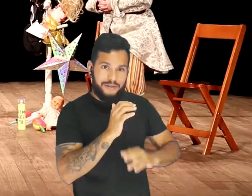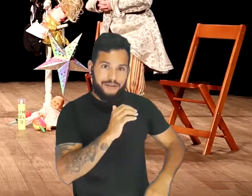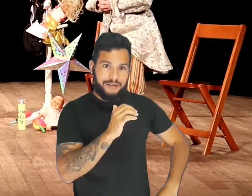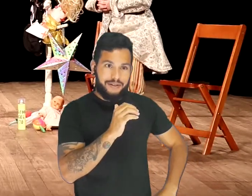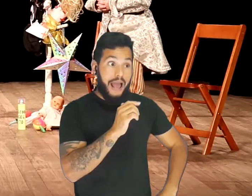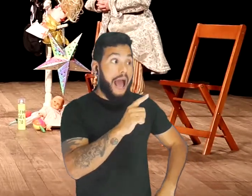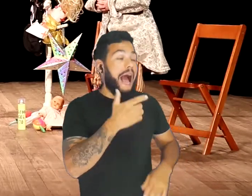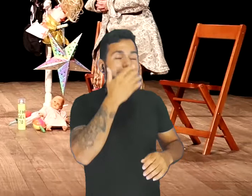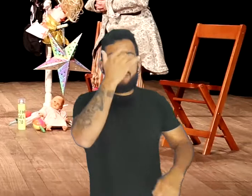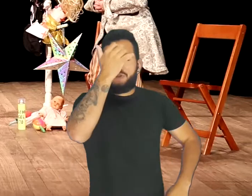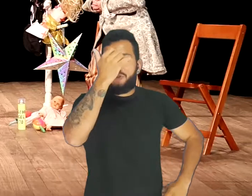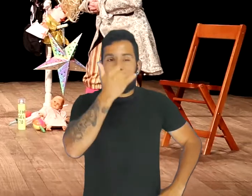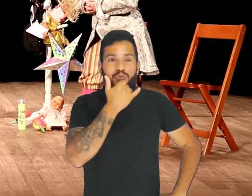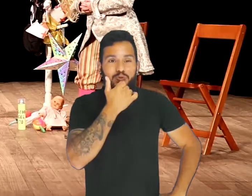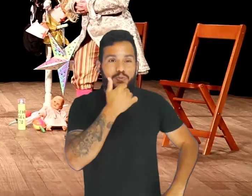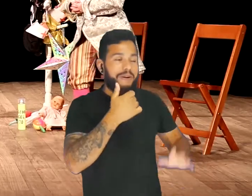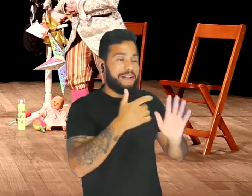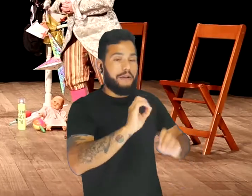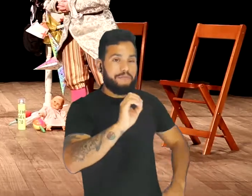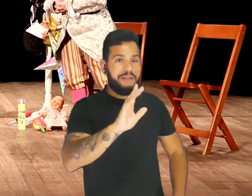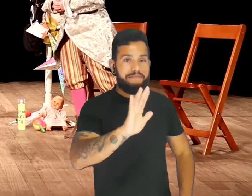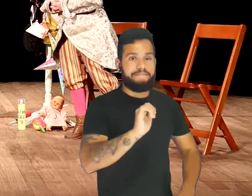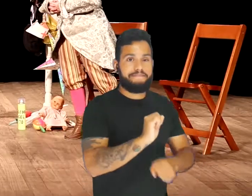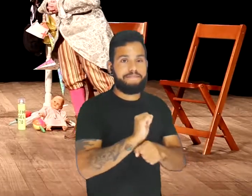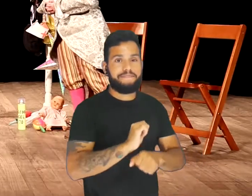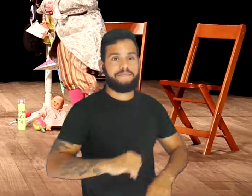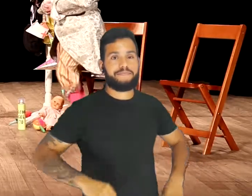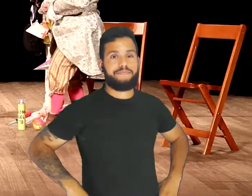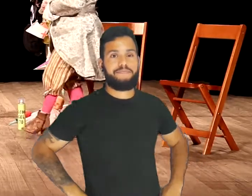ele tá rezando.